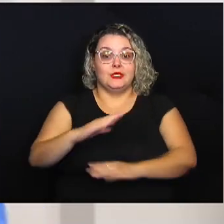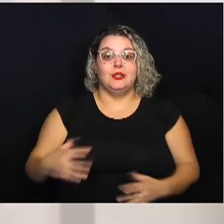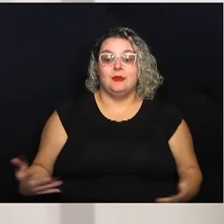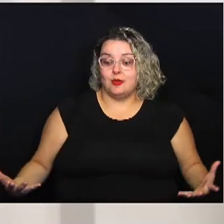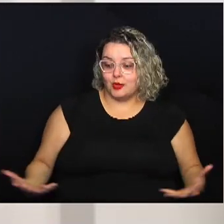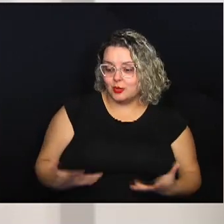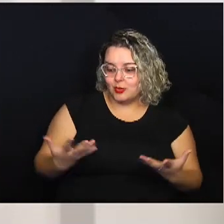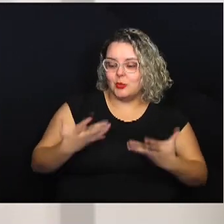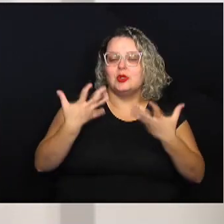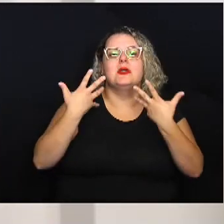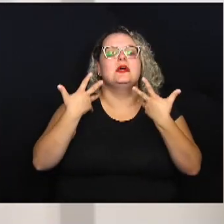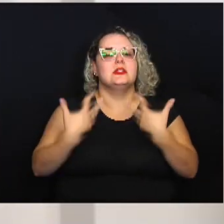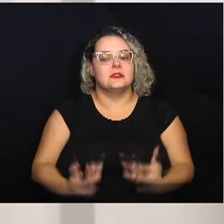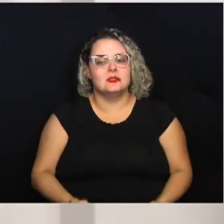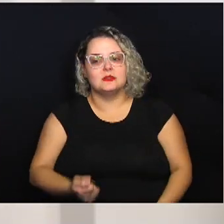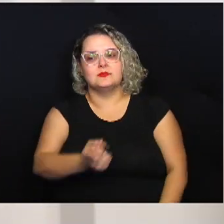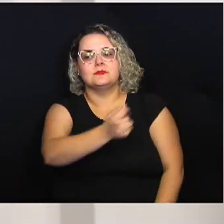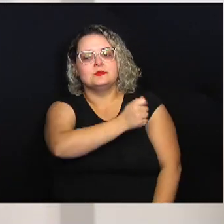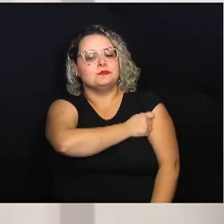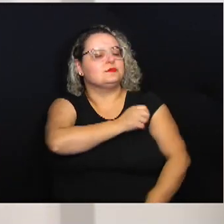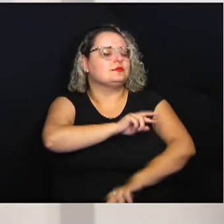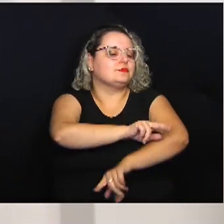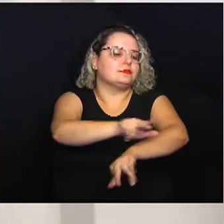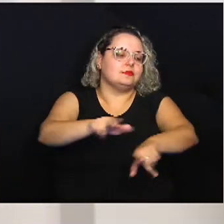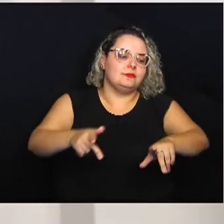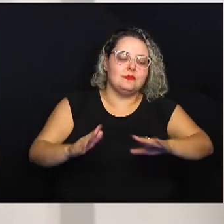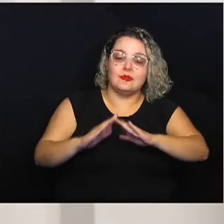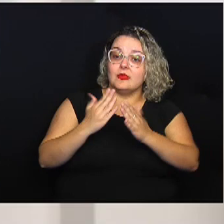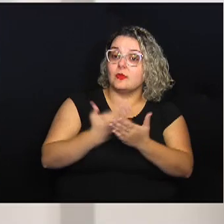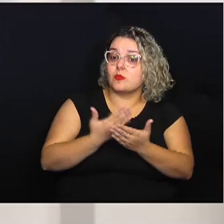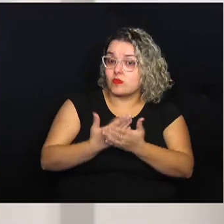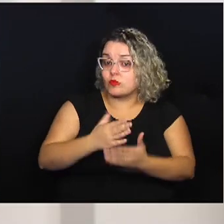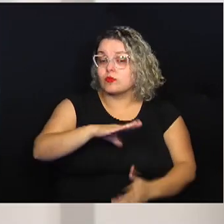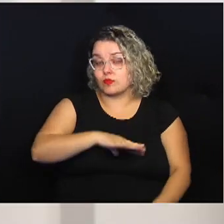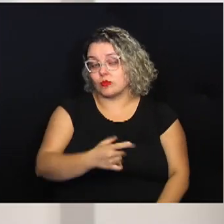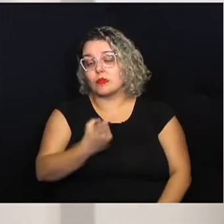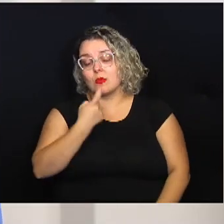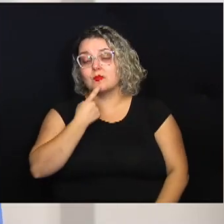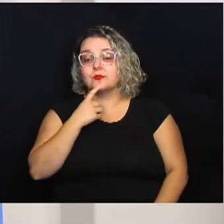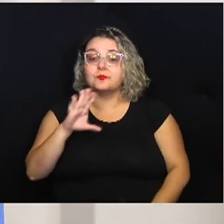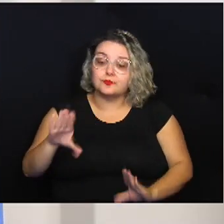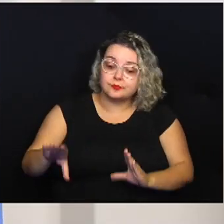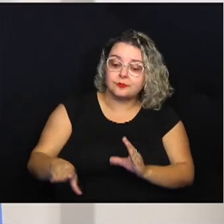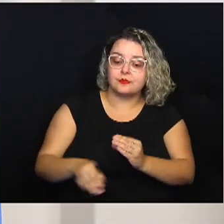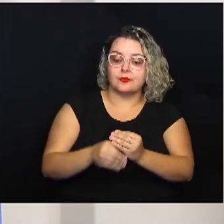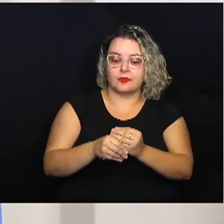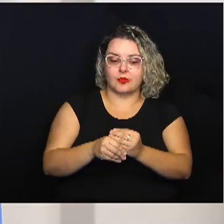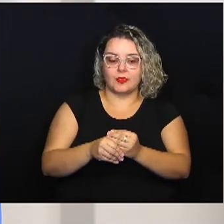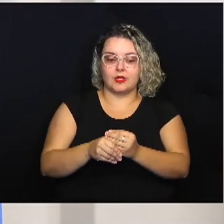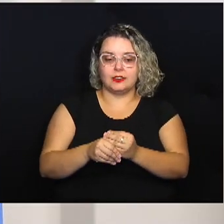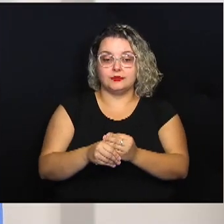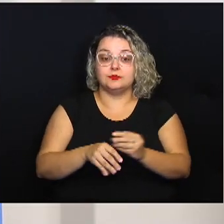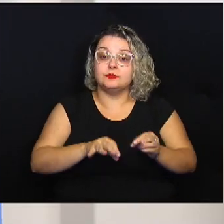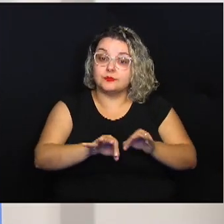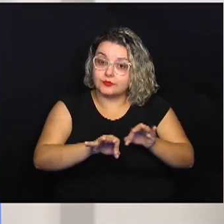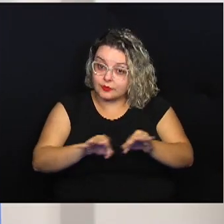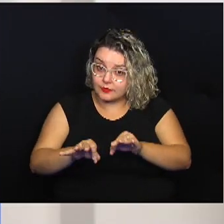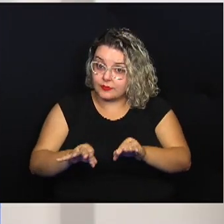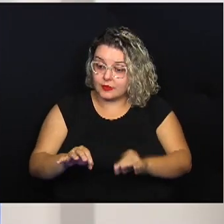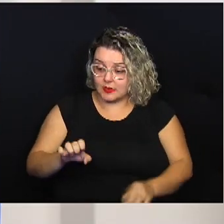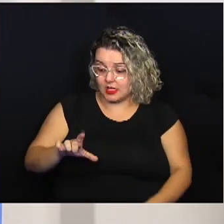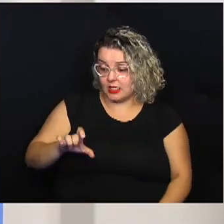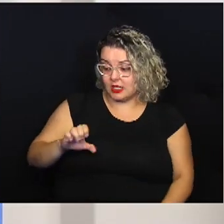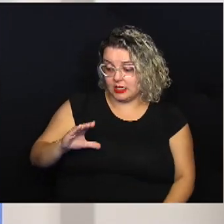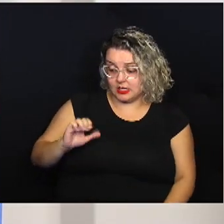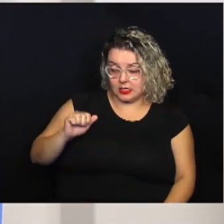né, recebendo estudantes de várias escolas da cidade. E, complementarmente, o projeto desenvolvido pela Elecamp, que